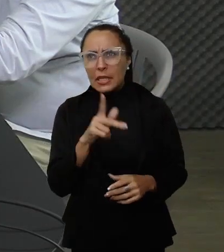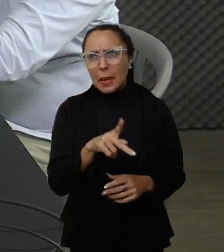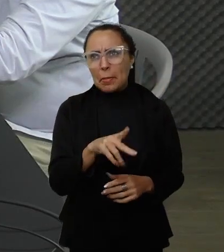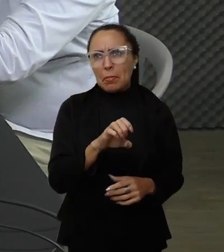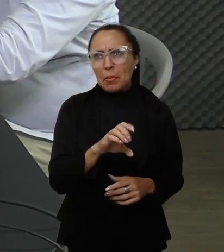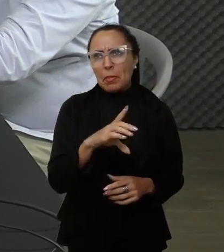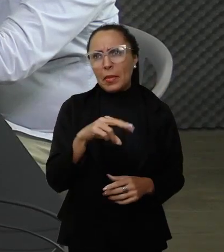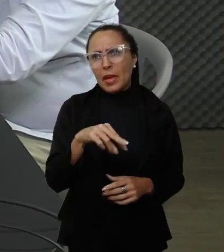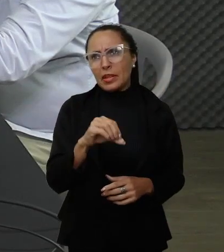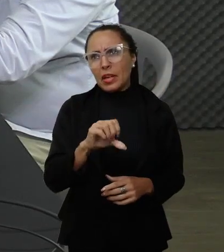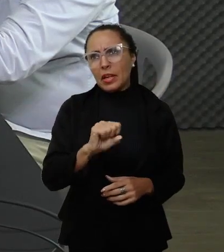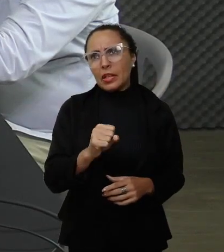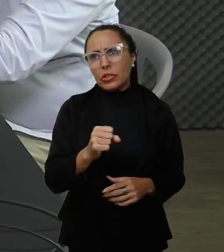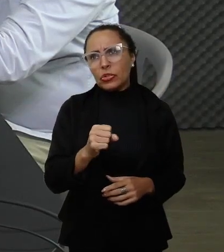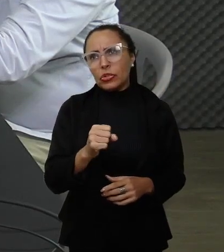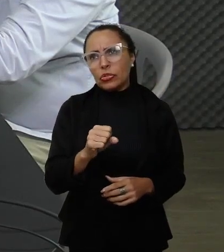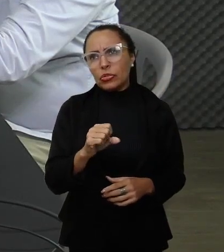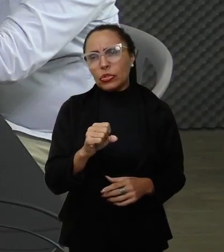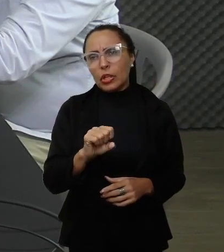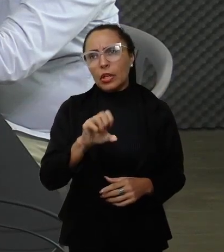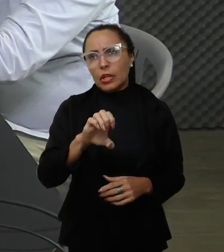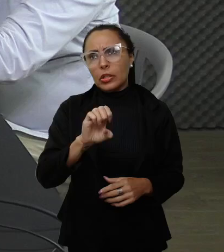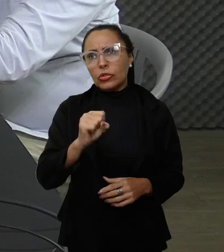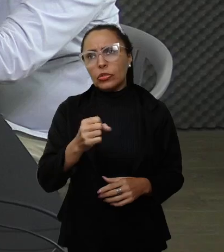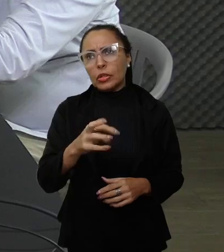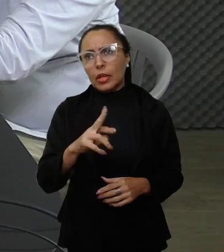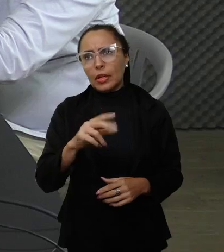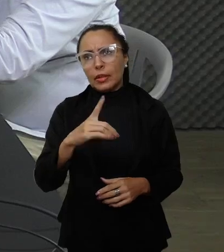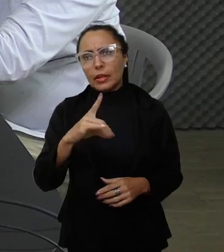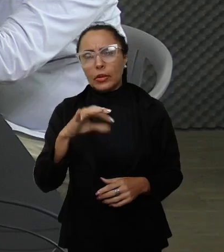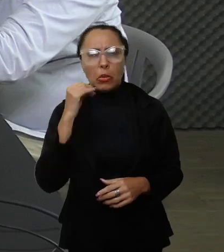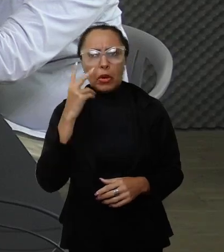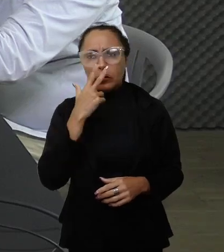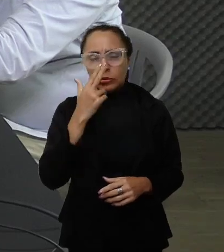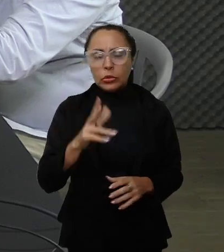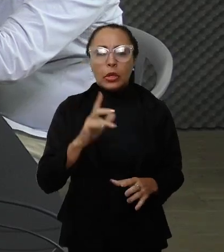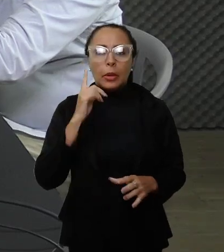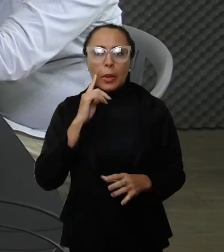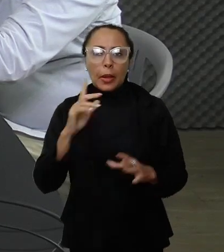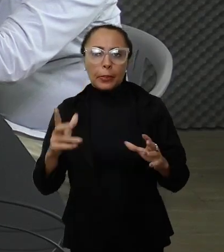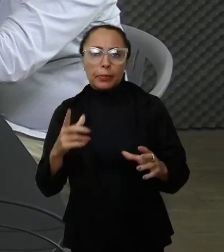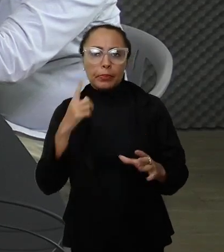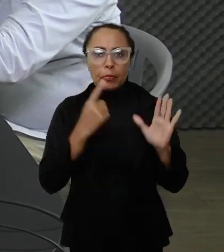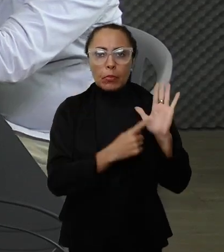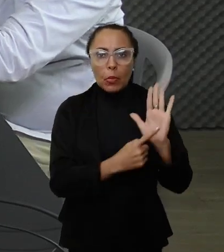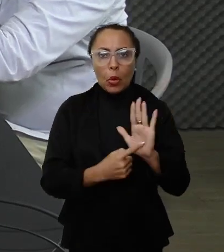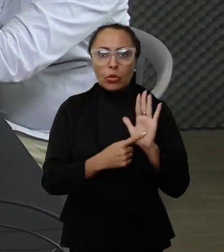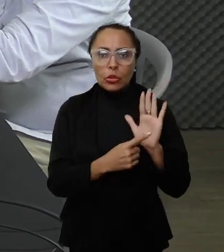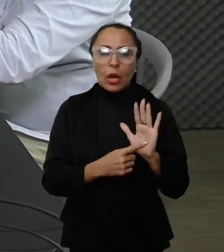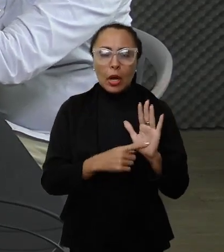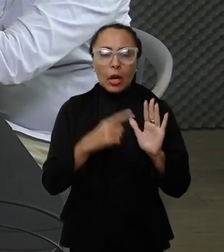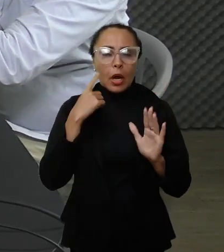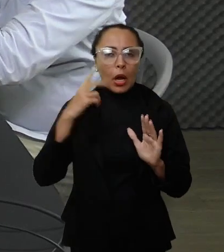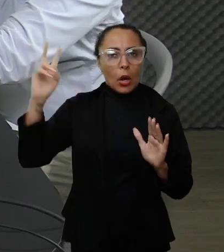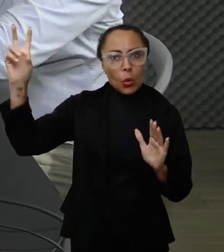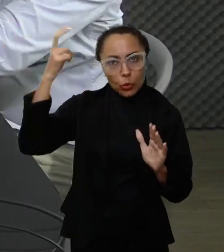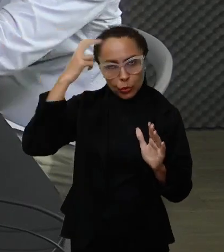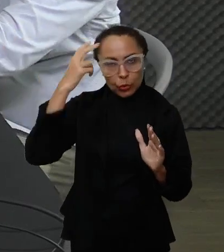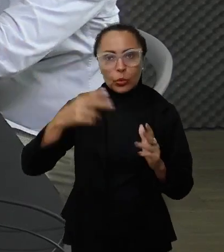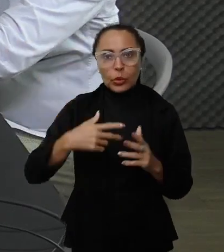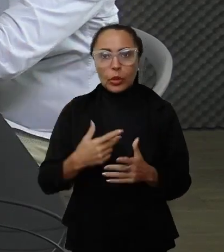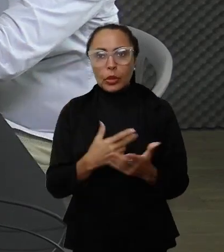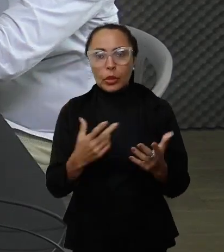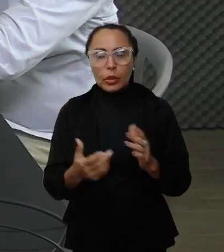tipo. Para mostrar as potencialidades e a De cultura da cada município, cidade, né? de Moreno. Ah, era só de Moreno esse Quando eu programa. era